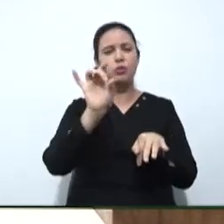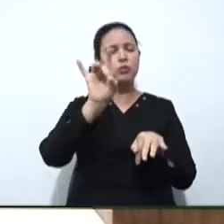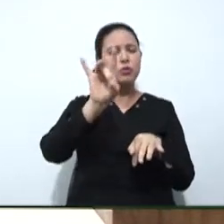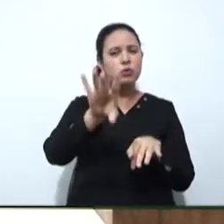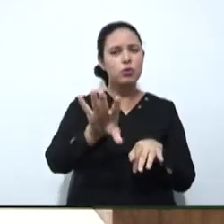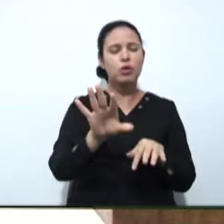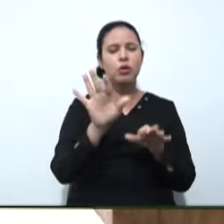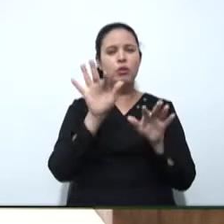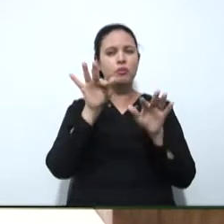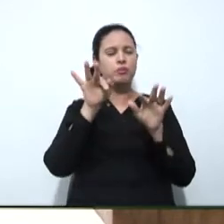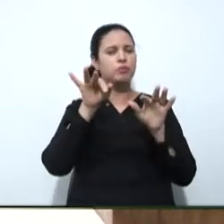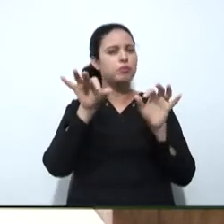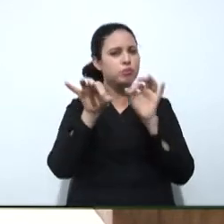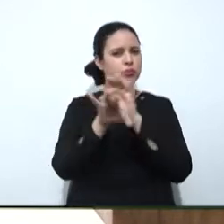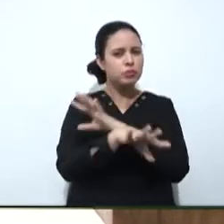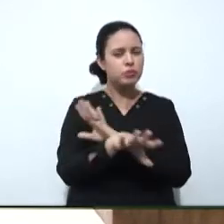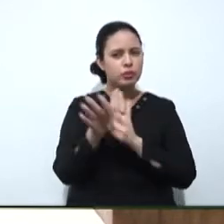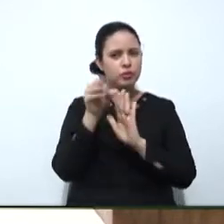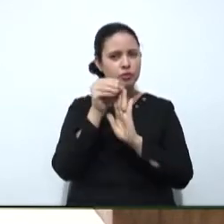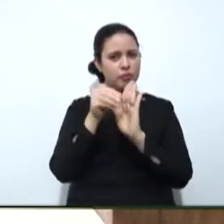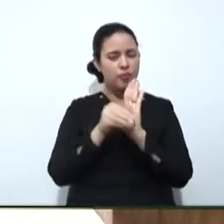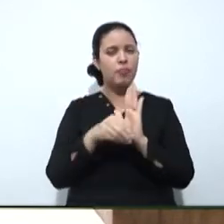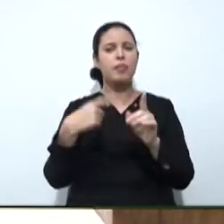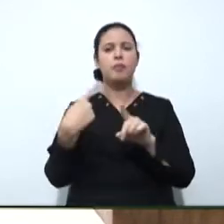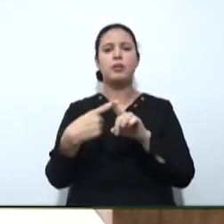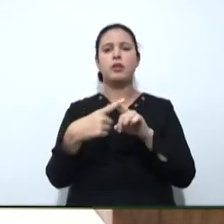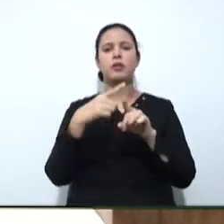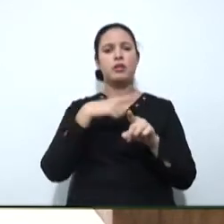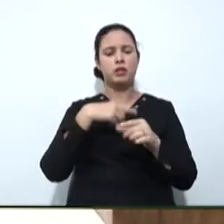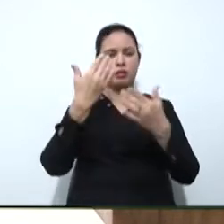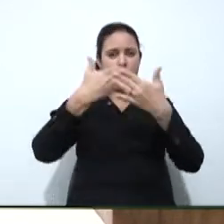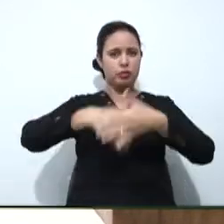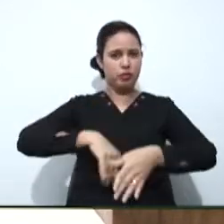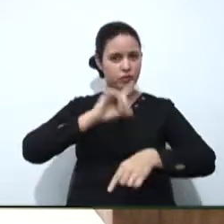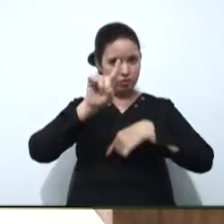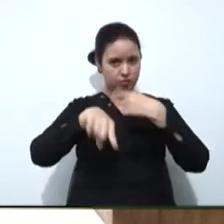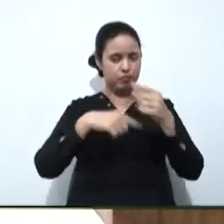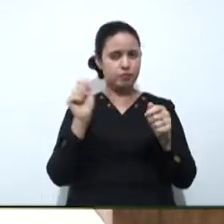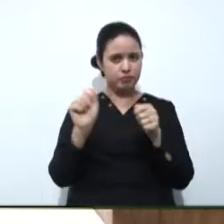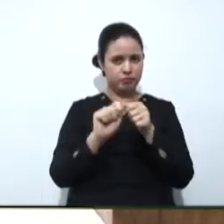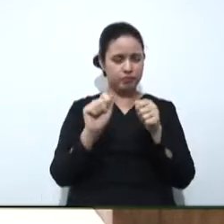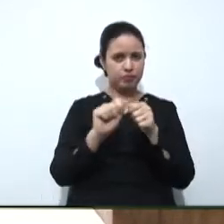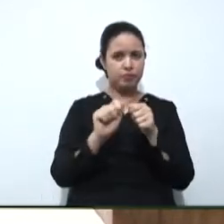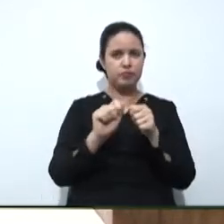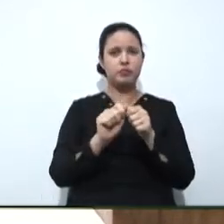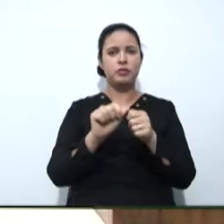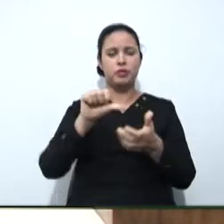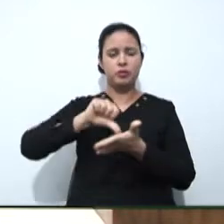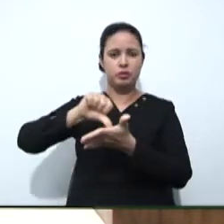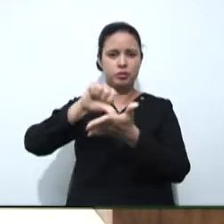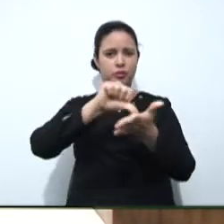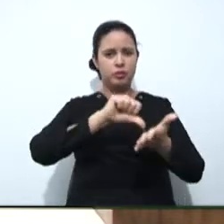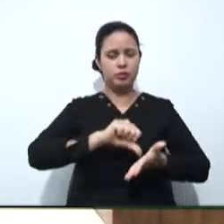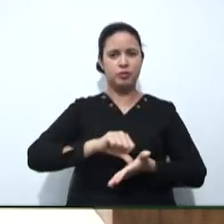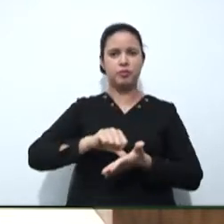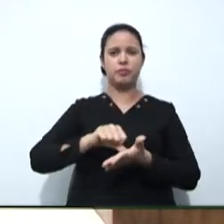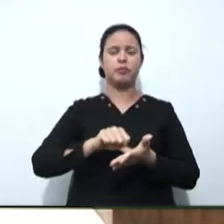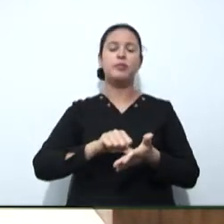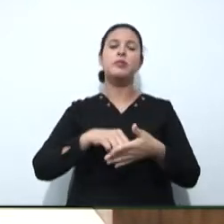nós temos ainda as provas que vocês vão fazer daqui a pouco nos polos. E